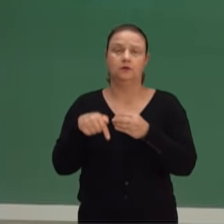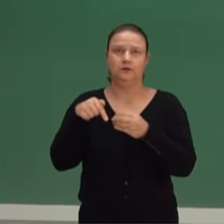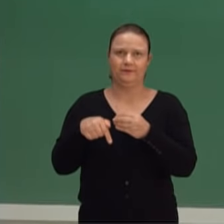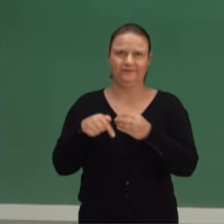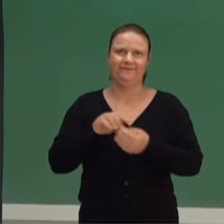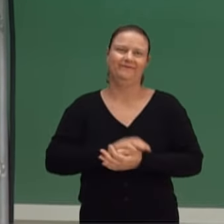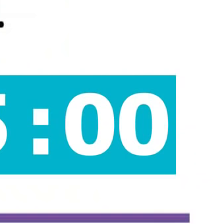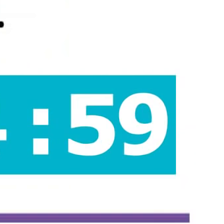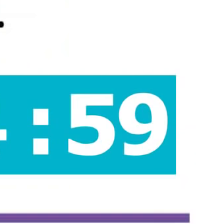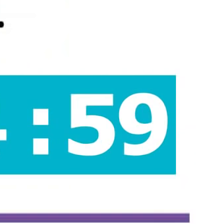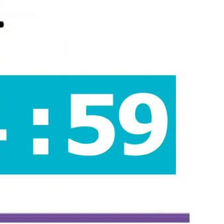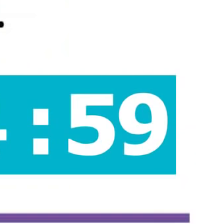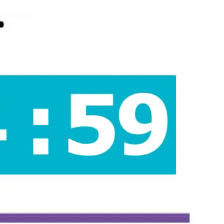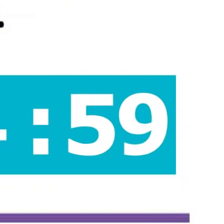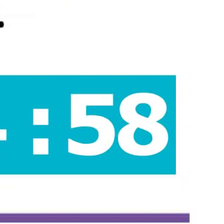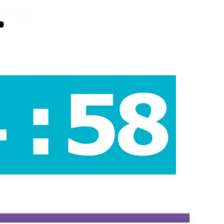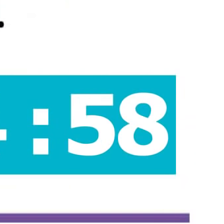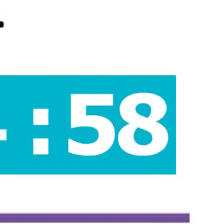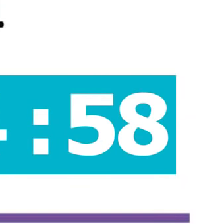caderno. Vai lá!